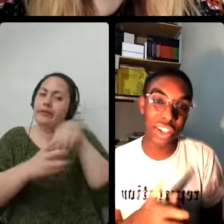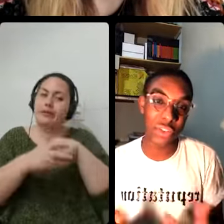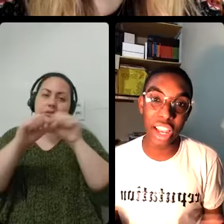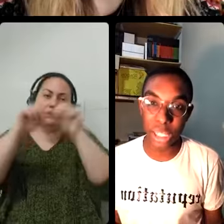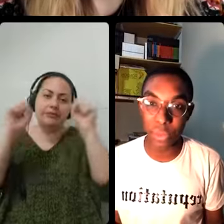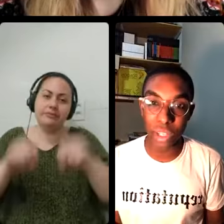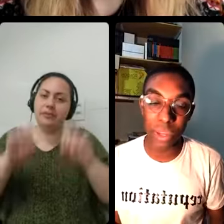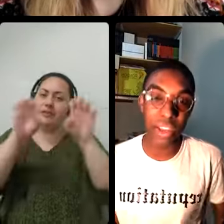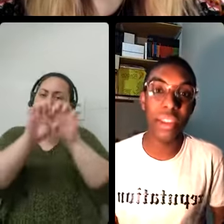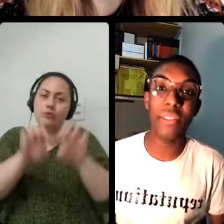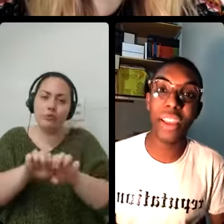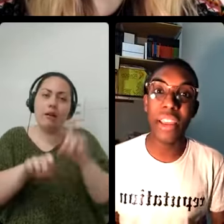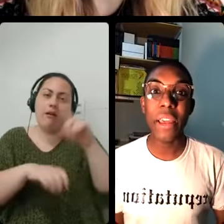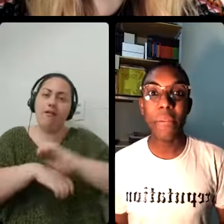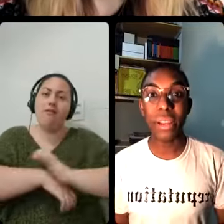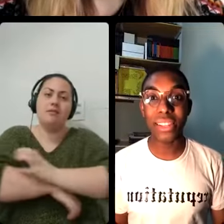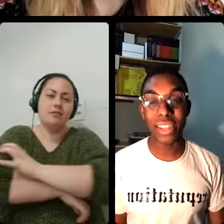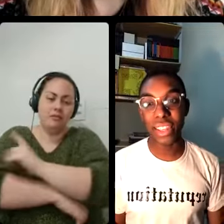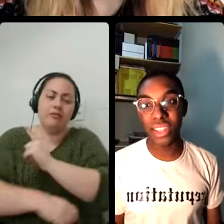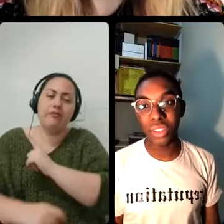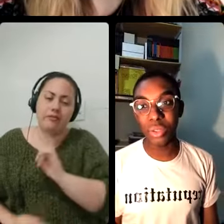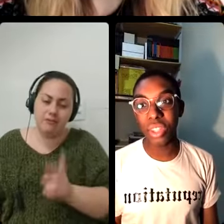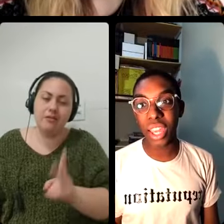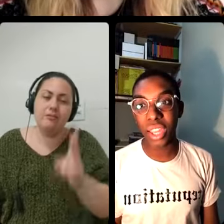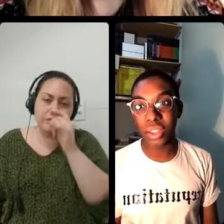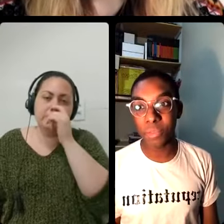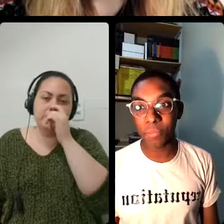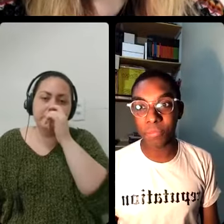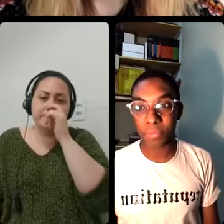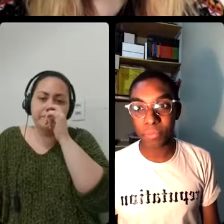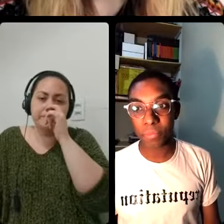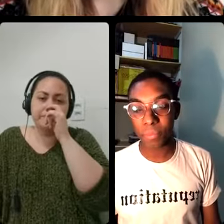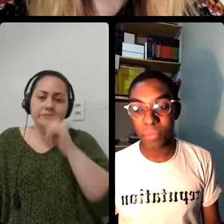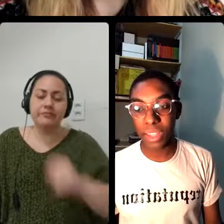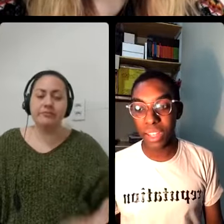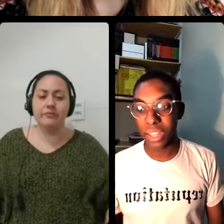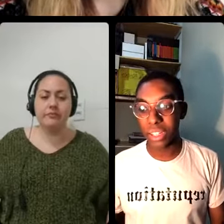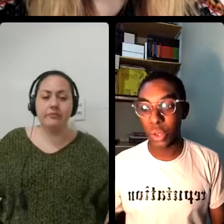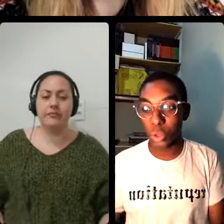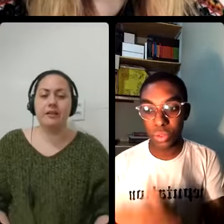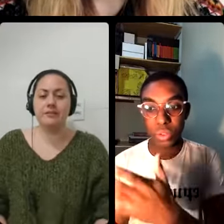então tu vai sofrer racismo também, né? Mas aí tu tem